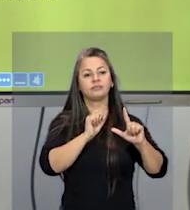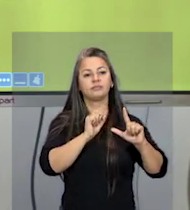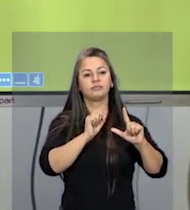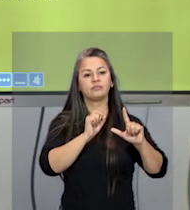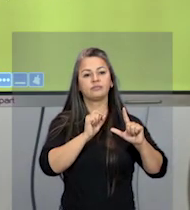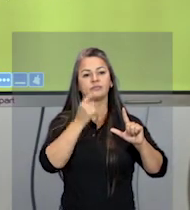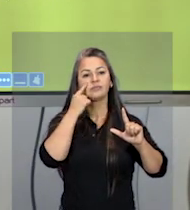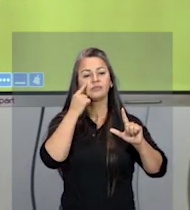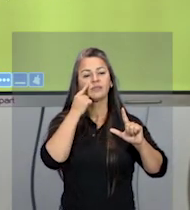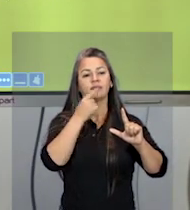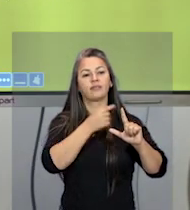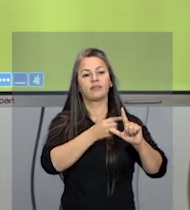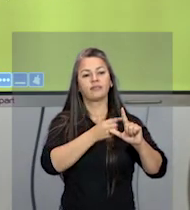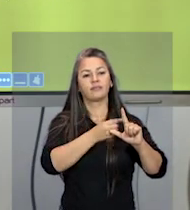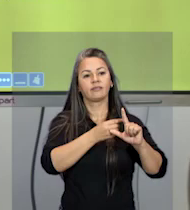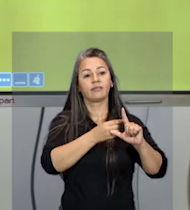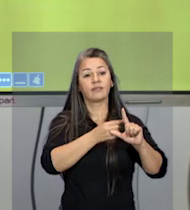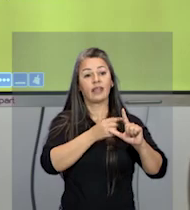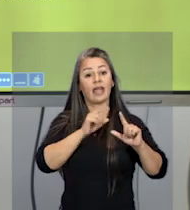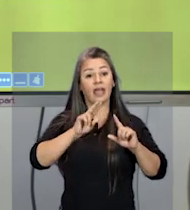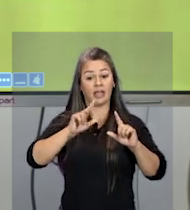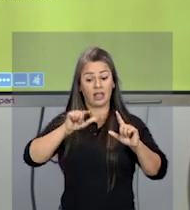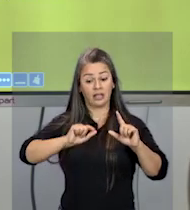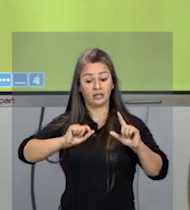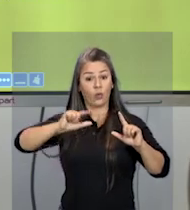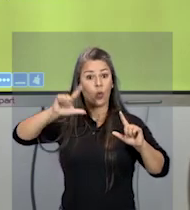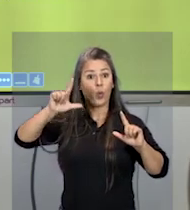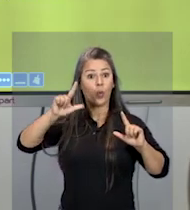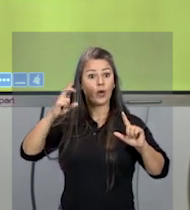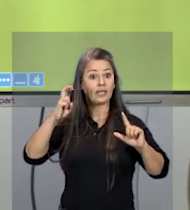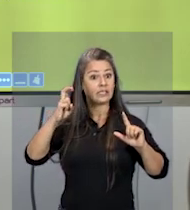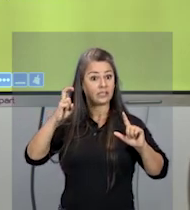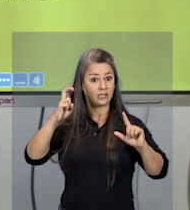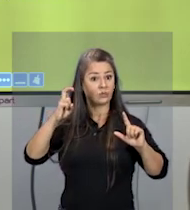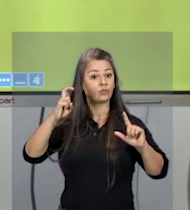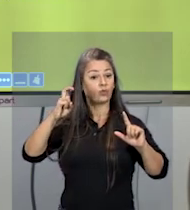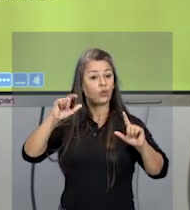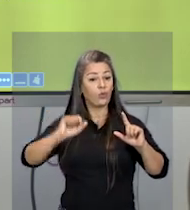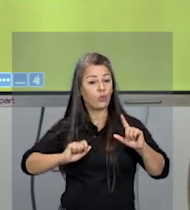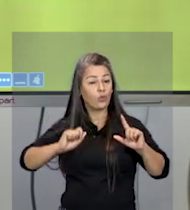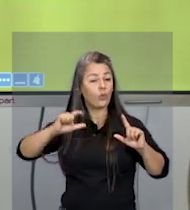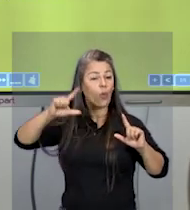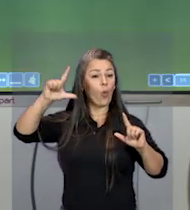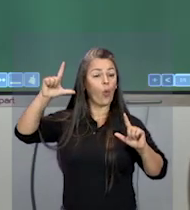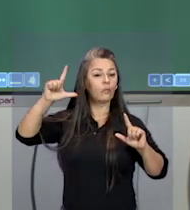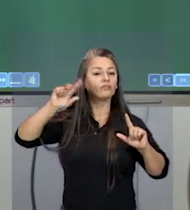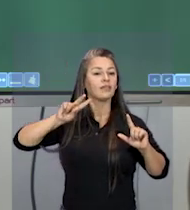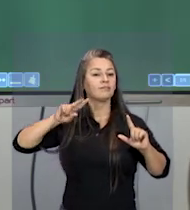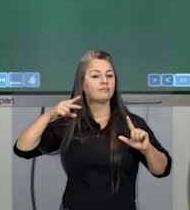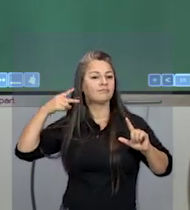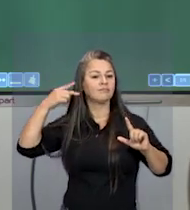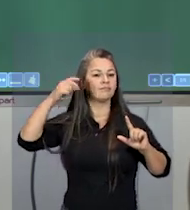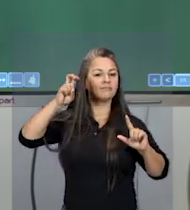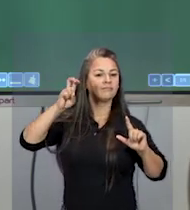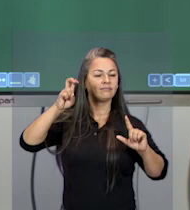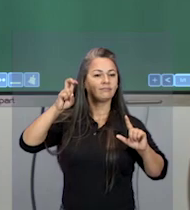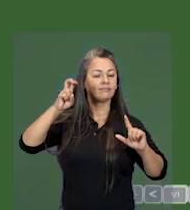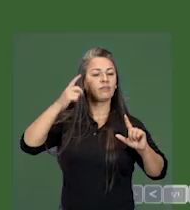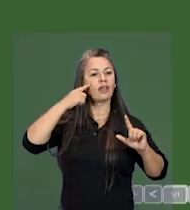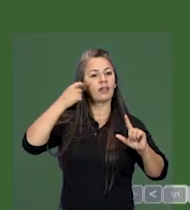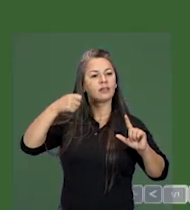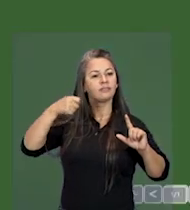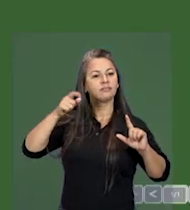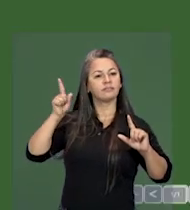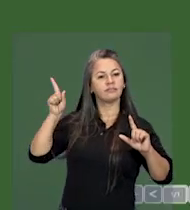a relação entre os lados não é 5 para 1, porque é 5 vezes maior, então é 5 para 1. Então, eu vou utilizar, é só